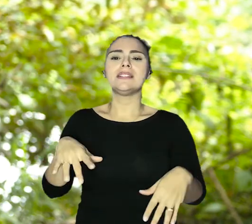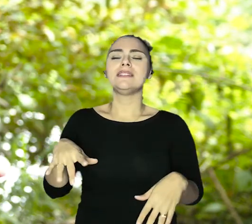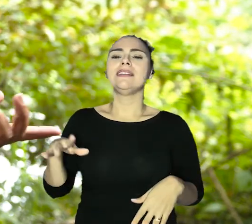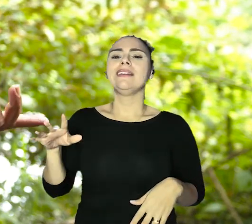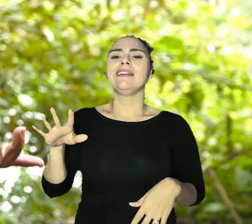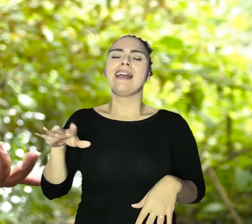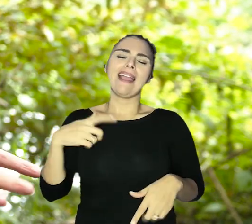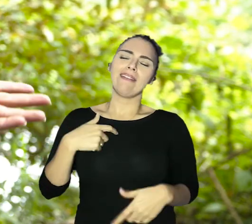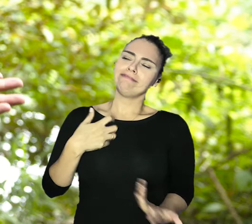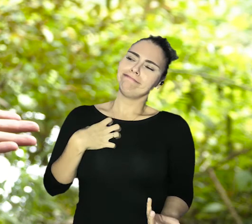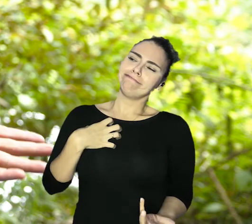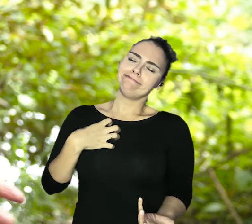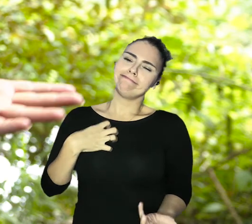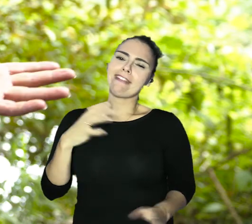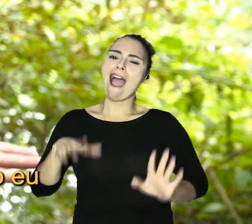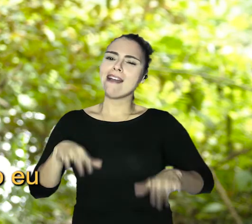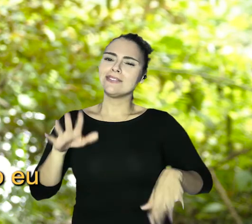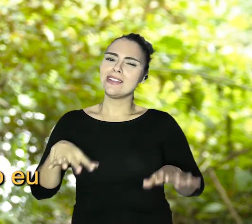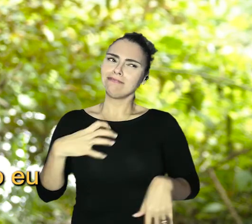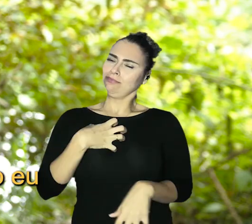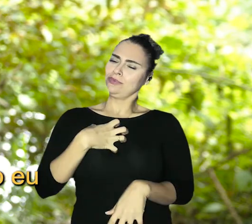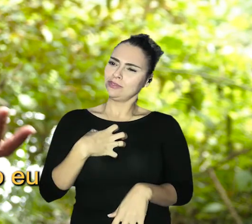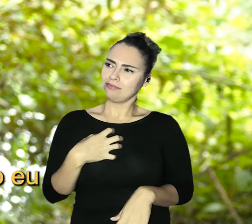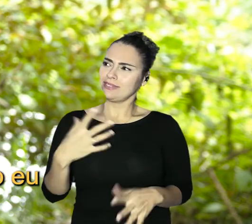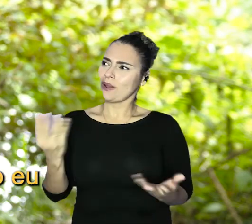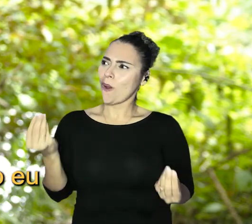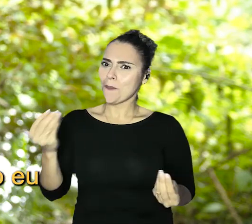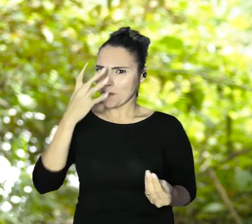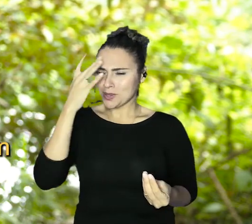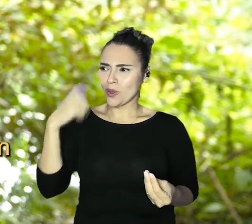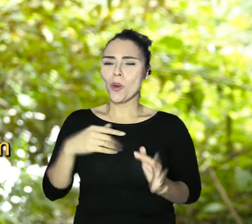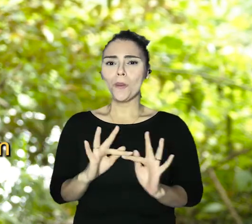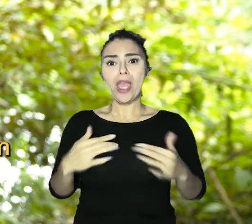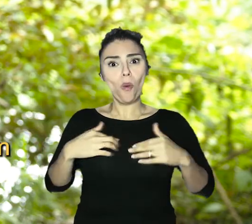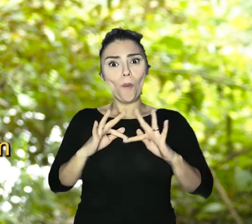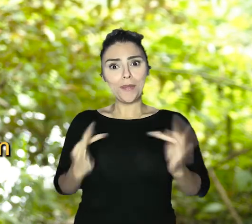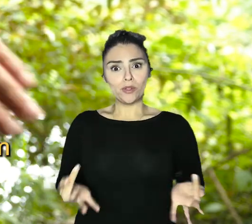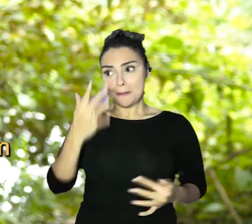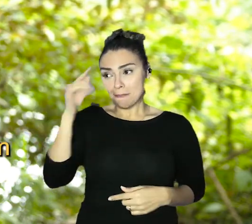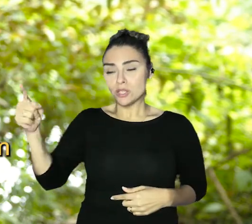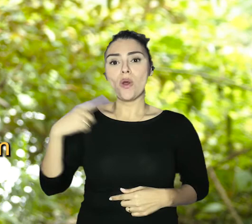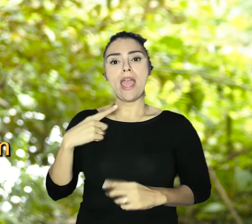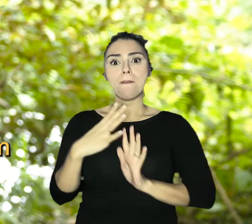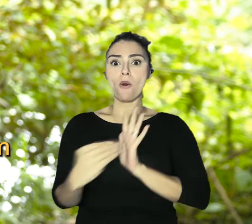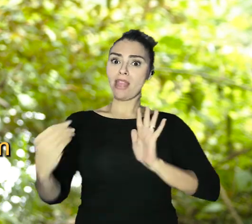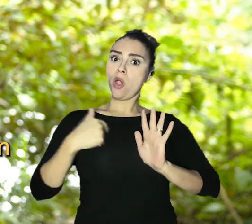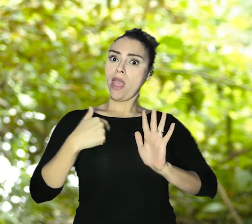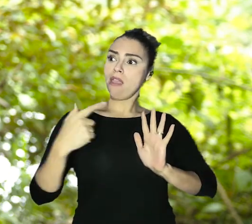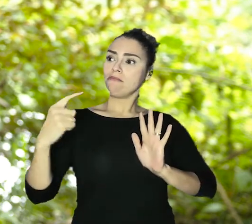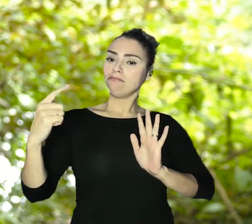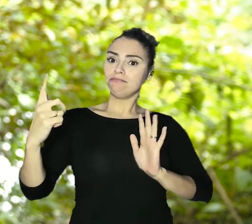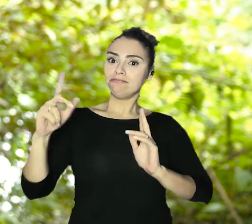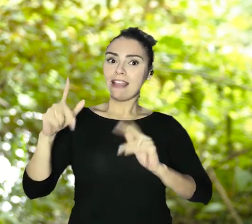fico assim, eu às vezes eu fico até surpreso, meu Deus, uma pessoa humilde como eu, e tem gente se exemplando em mim para fazer